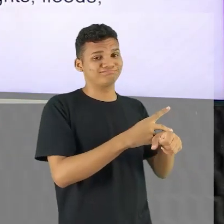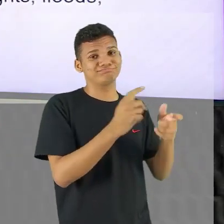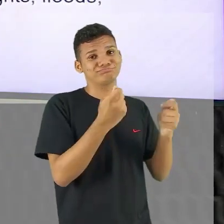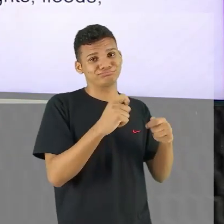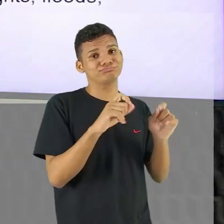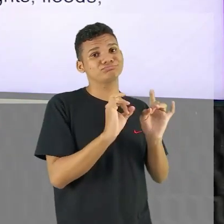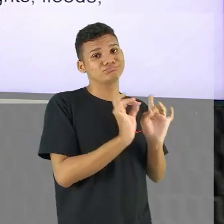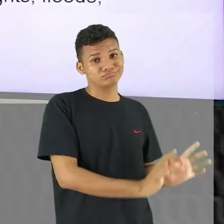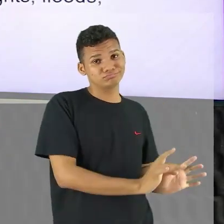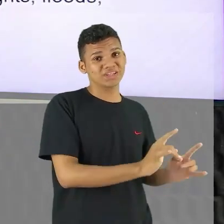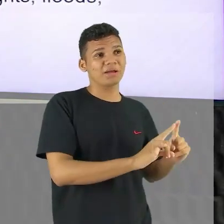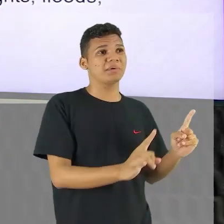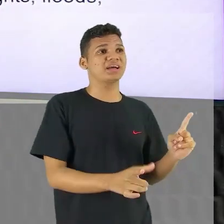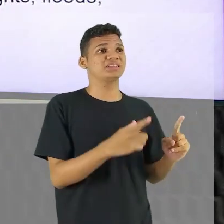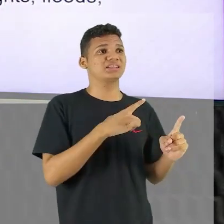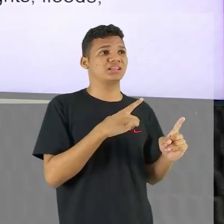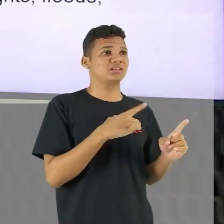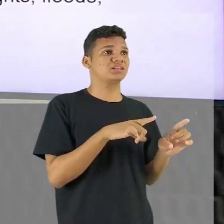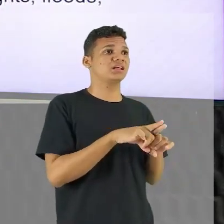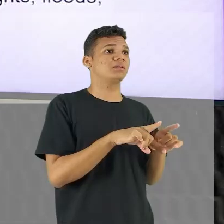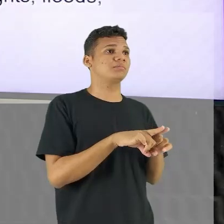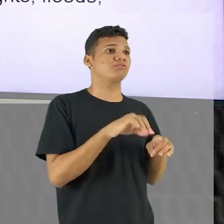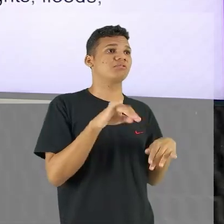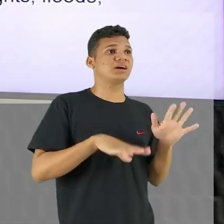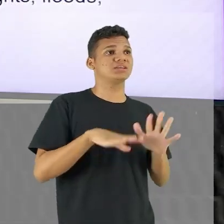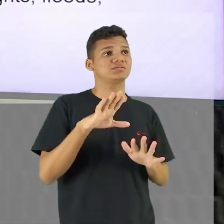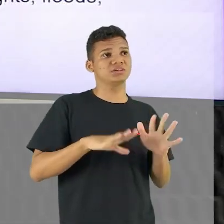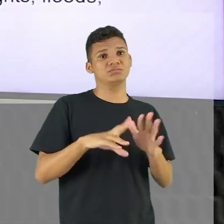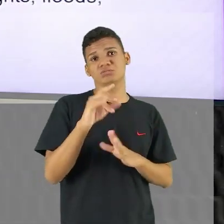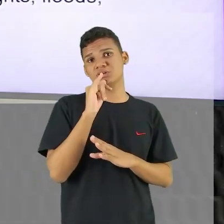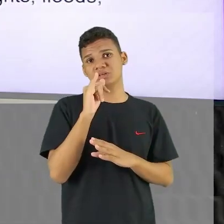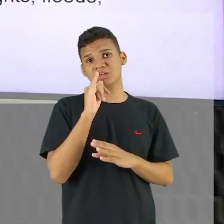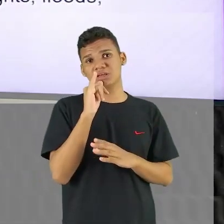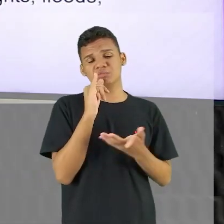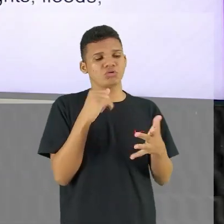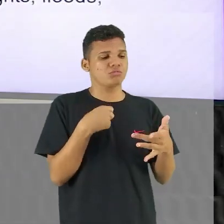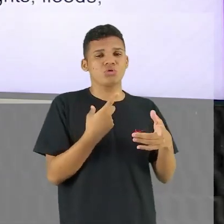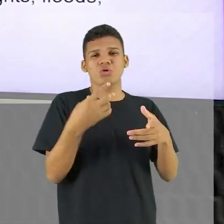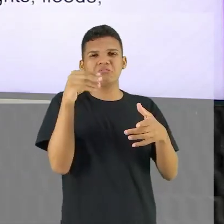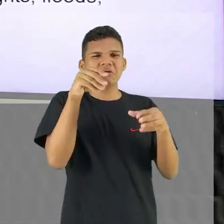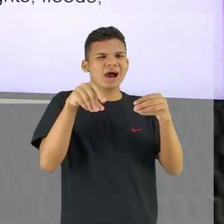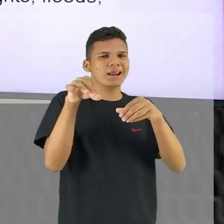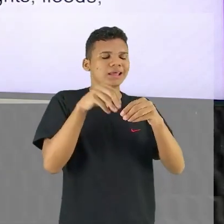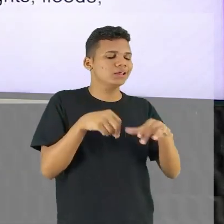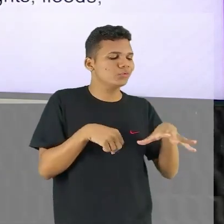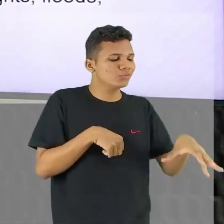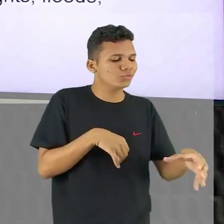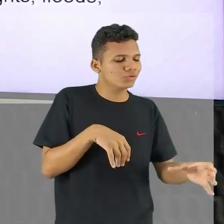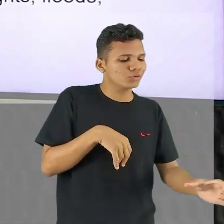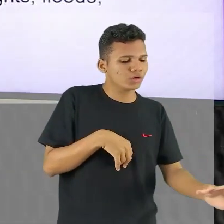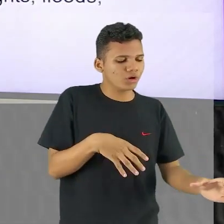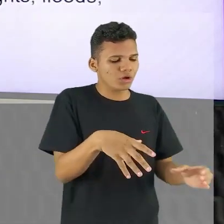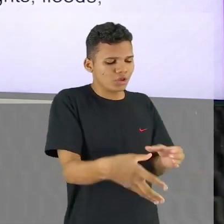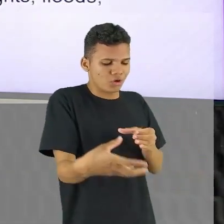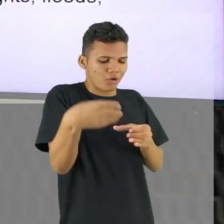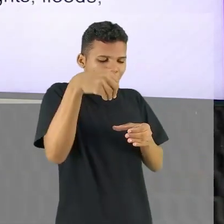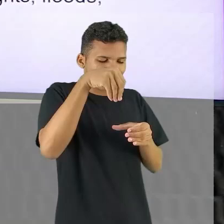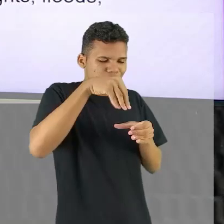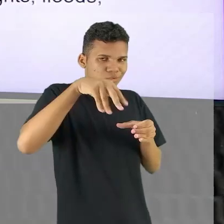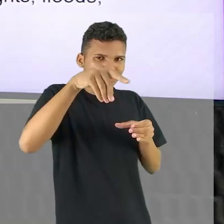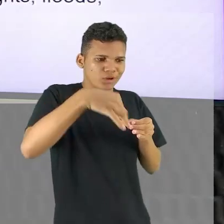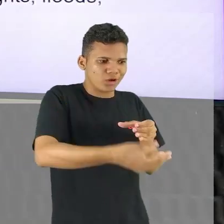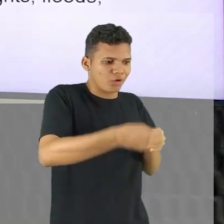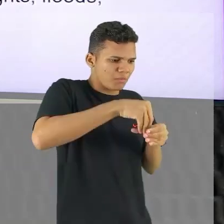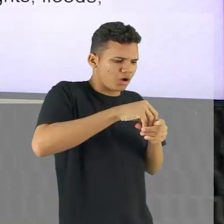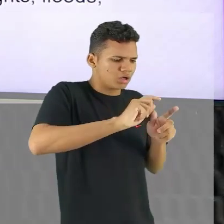trás, é pegar um pouquinho daquele solo, colocar num saquinho e levar, como uma forma de relembrar da terra, da pátria que eles